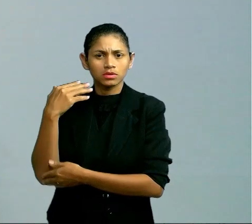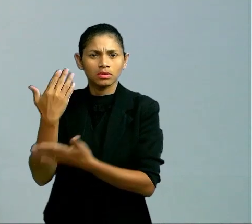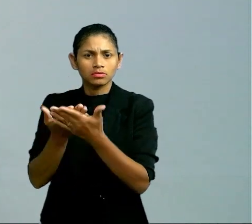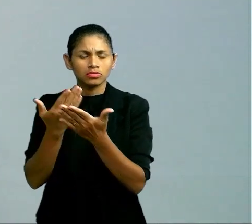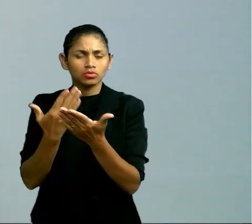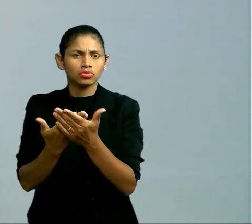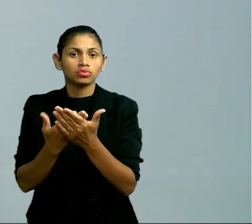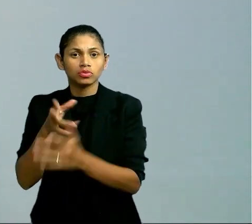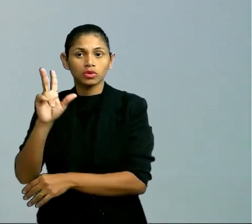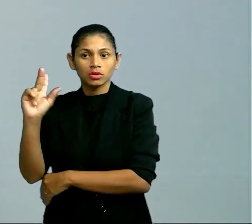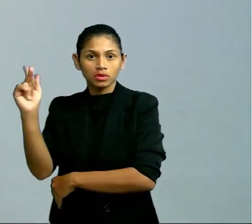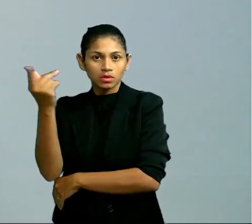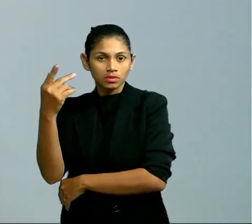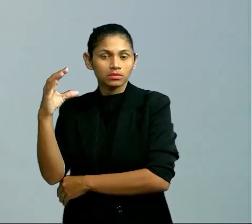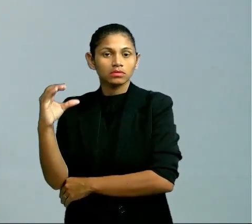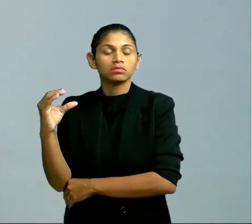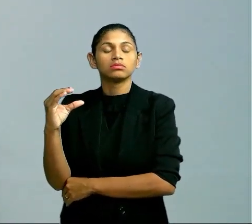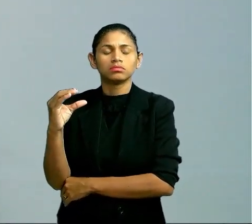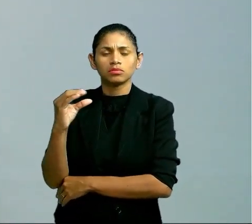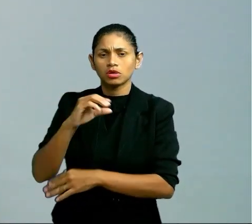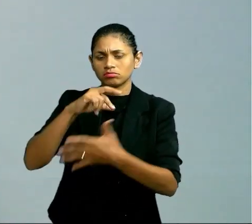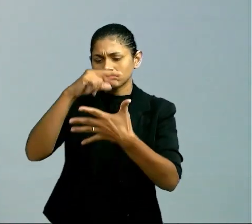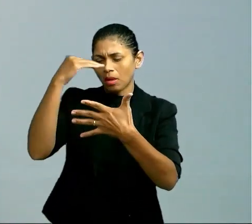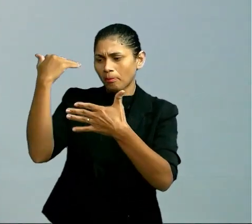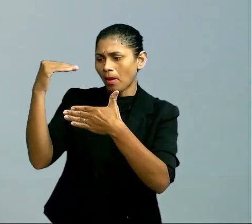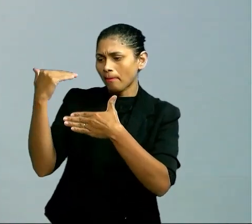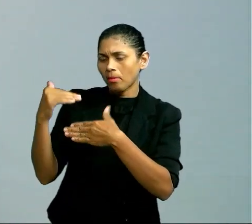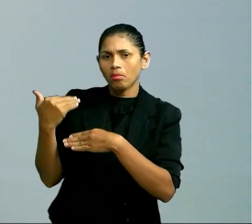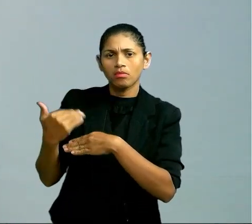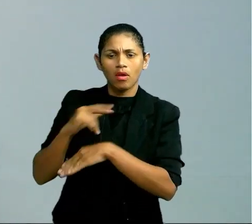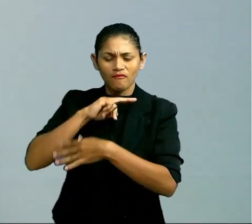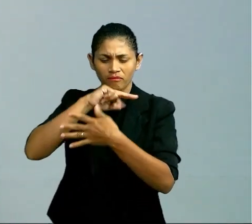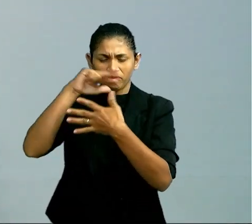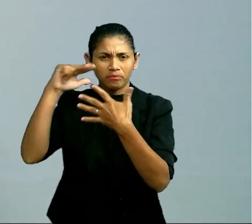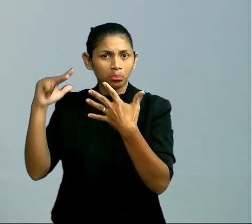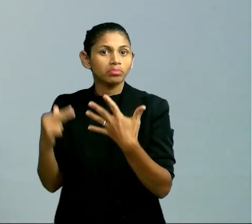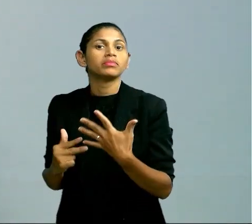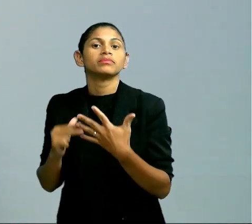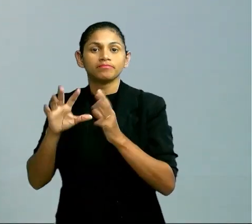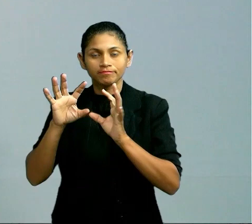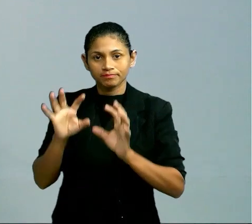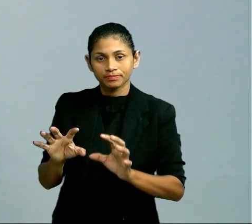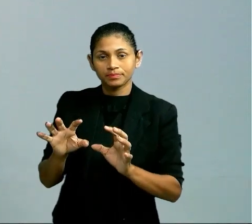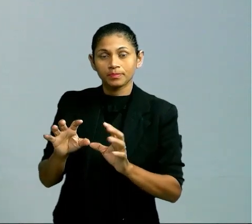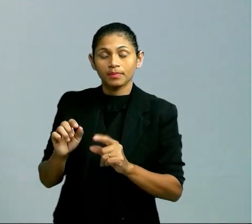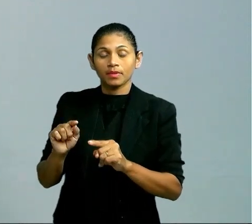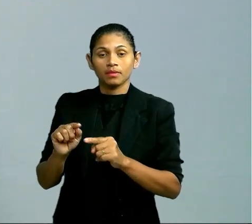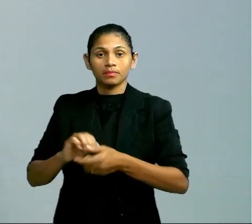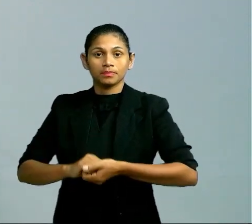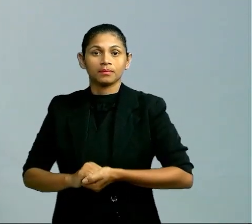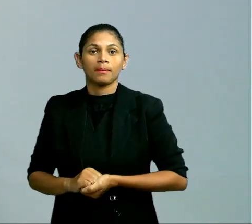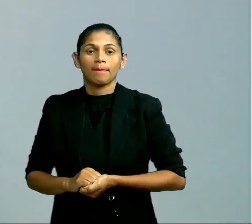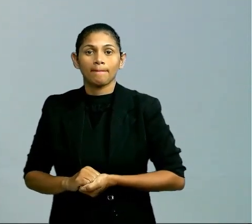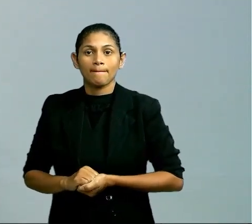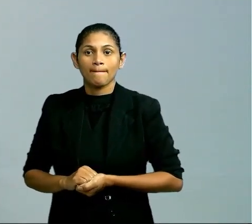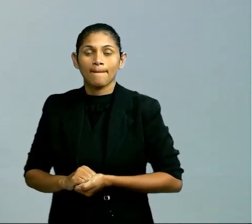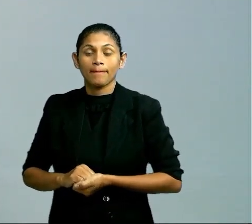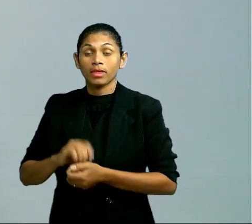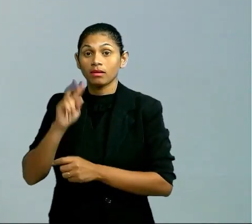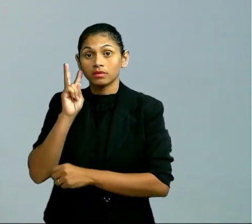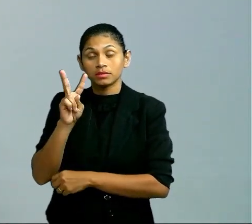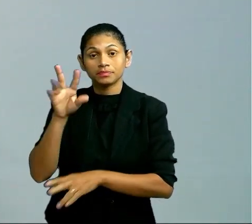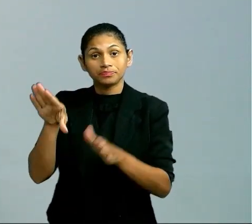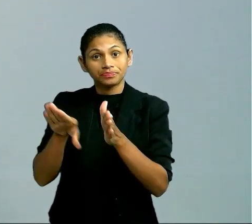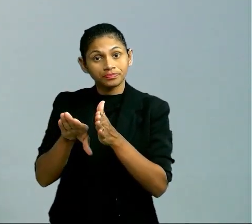e hidrogênio, que podem ser classificados de várias maneiras, como alcanos, alcenos, alcinos, alcadienos. Vimos também